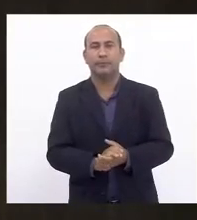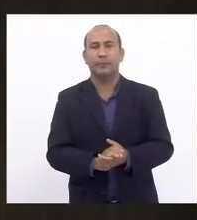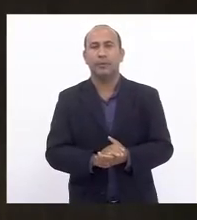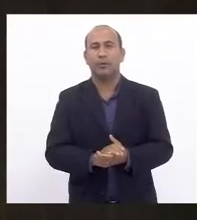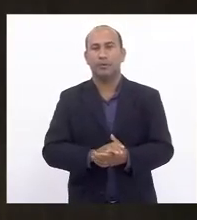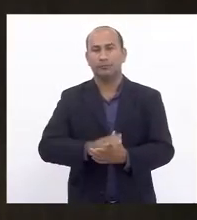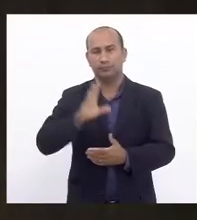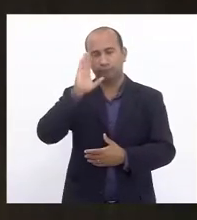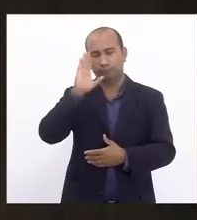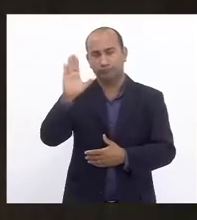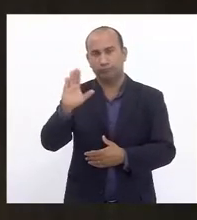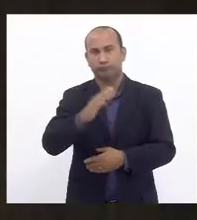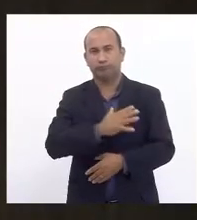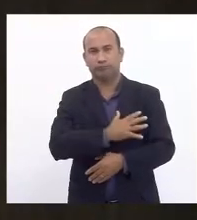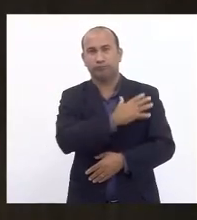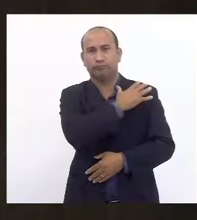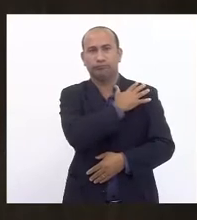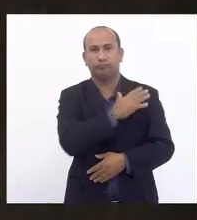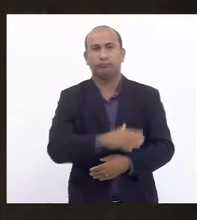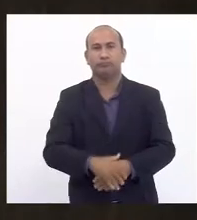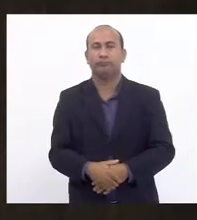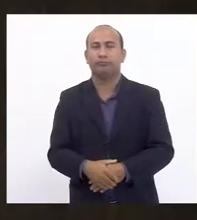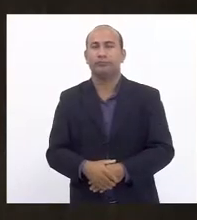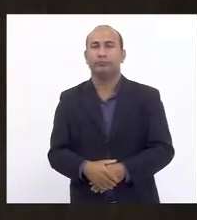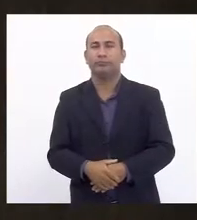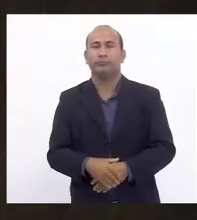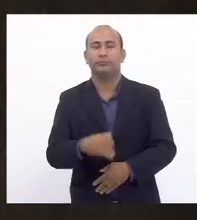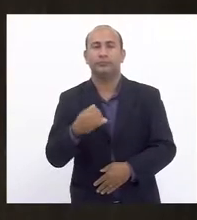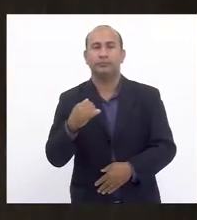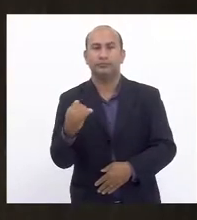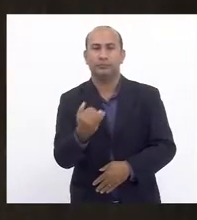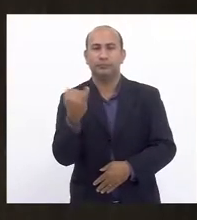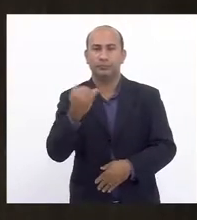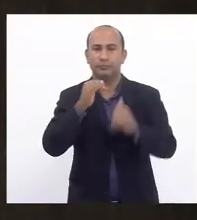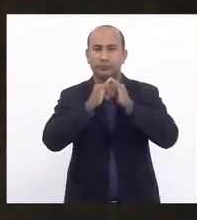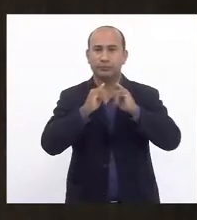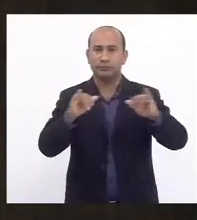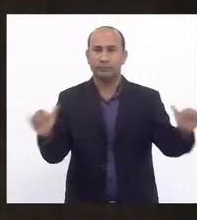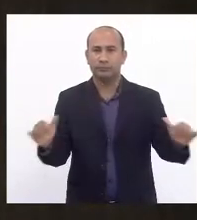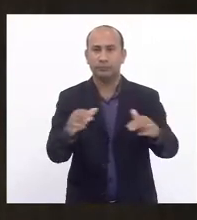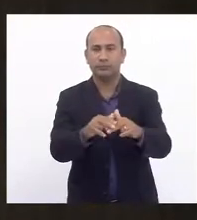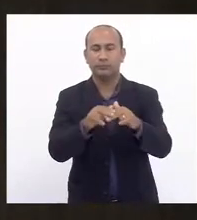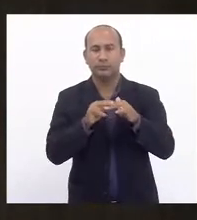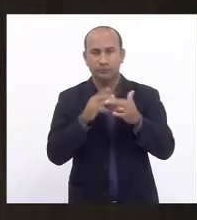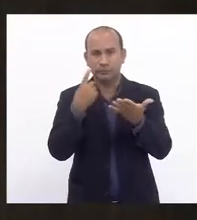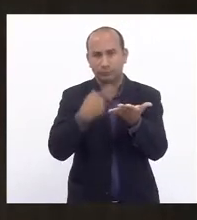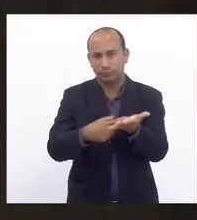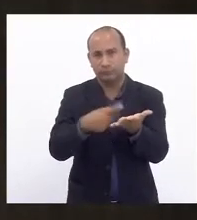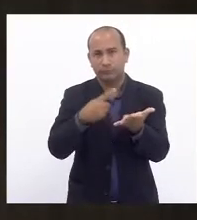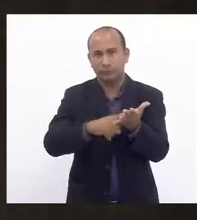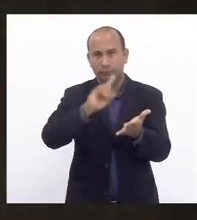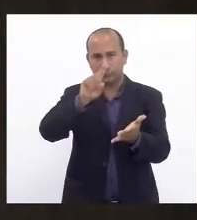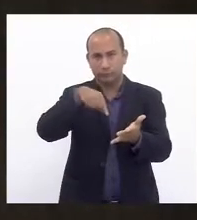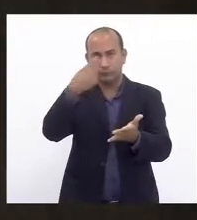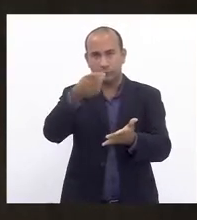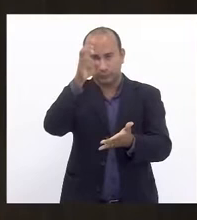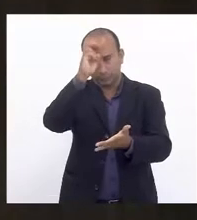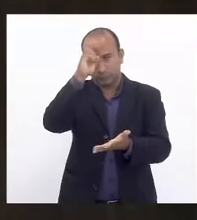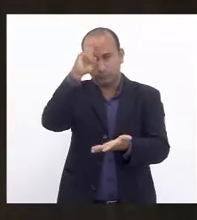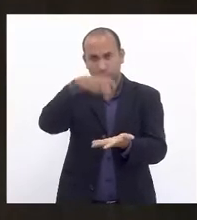nosso comandante-geral da Polícia. E esse informe é importante, senhor presidente, apenas para deixar registrado, na próxima quinta-feira pela